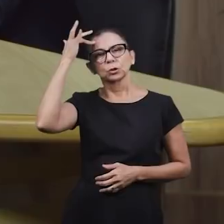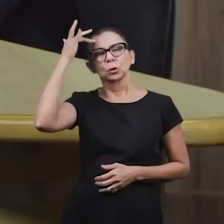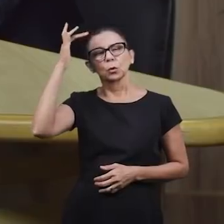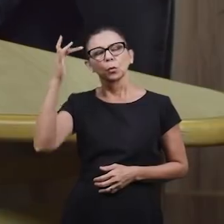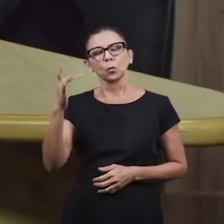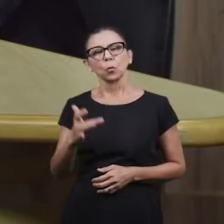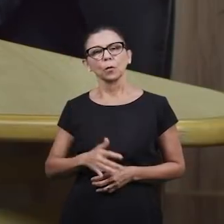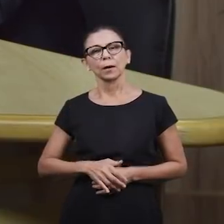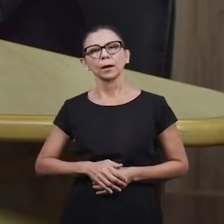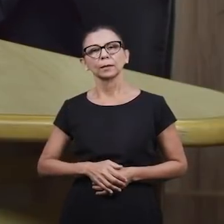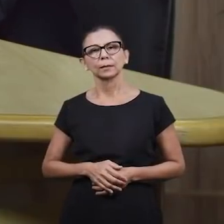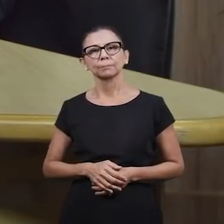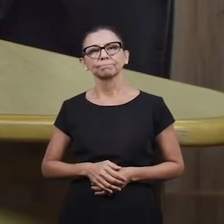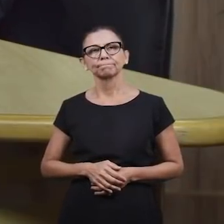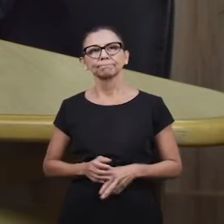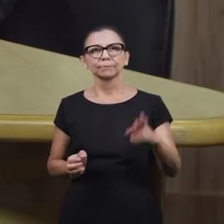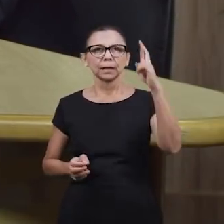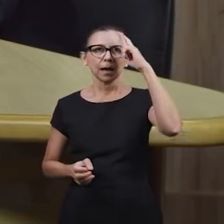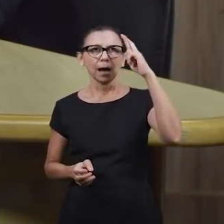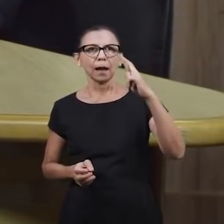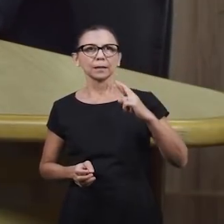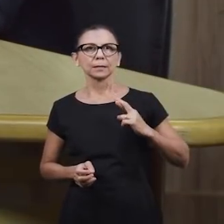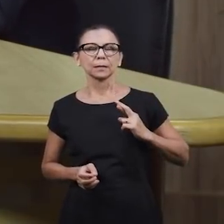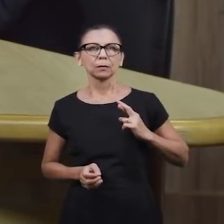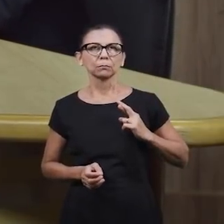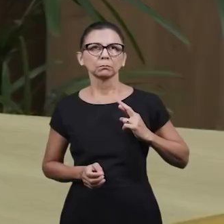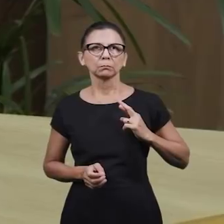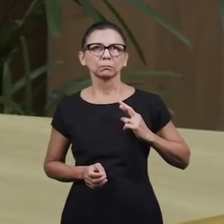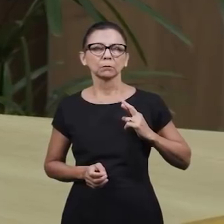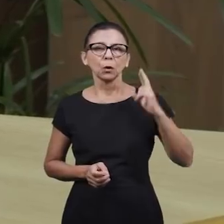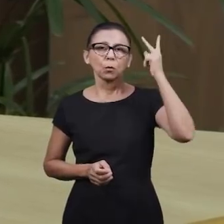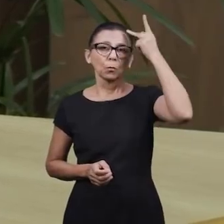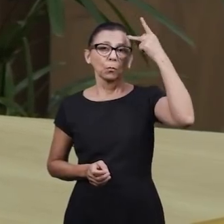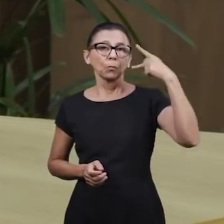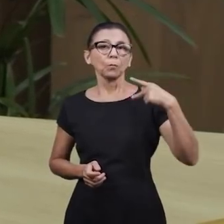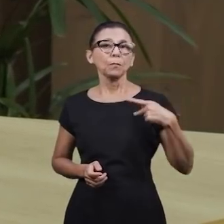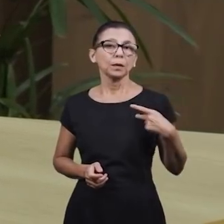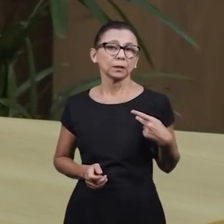a razão da percepção humana. Não é? Então, como eles estão